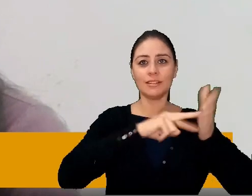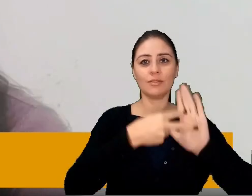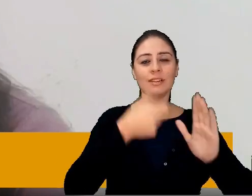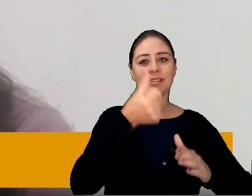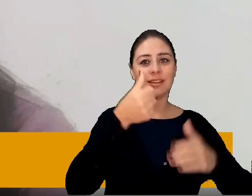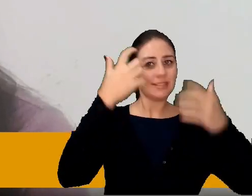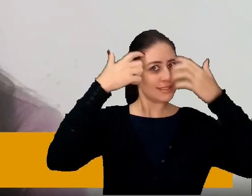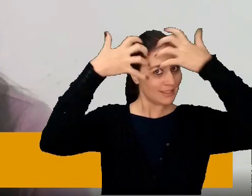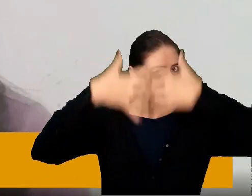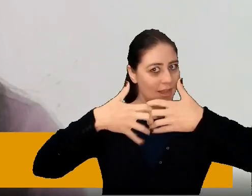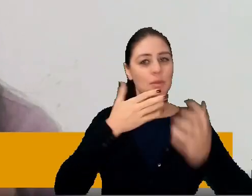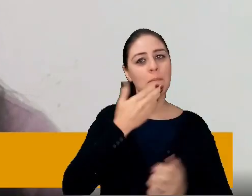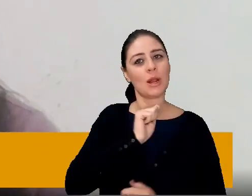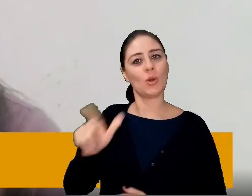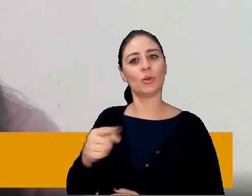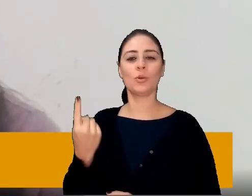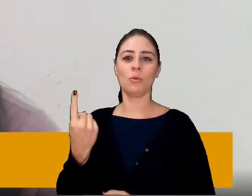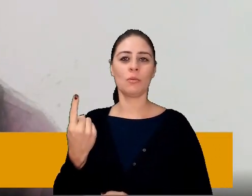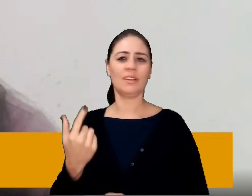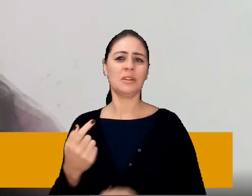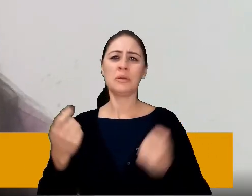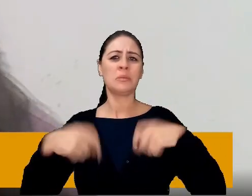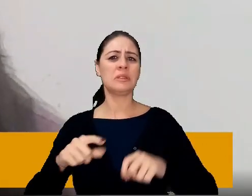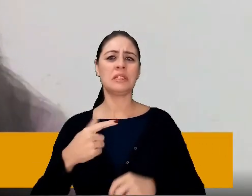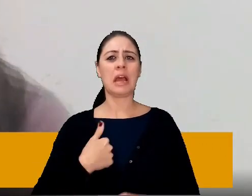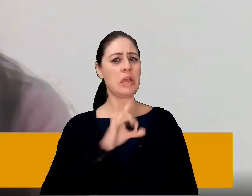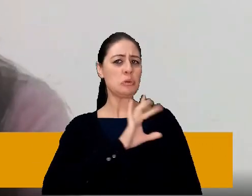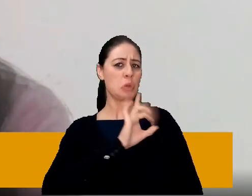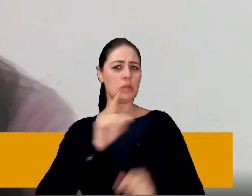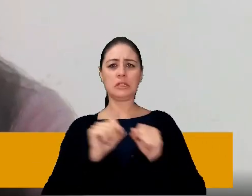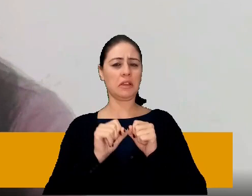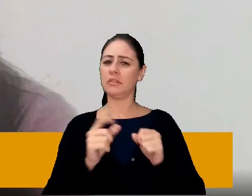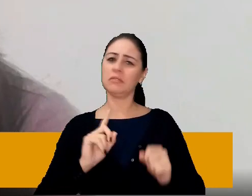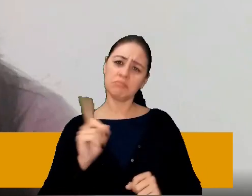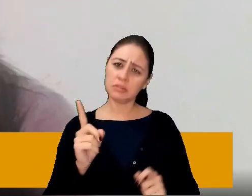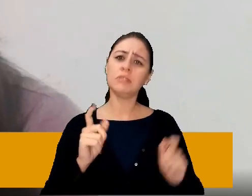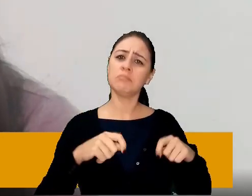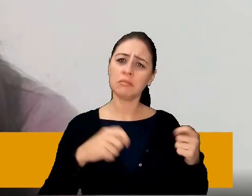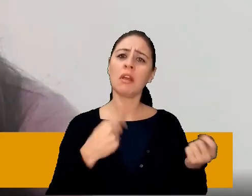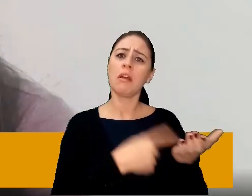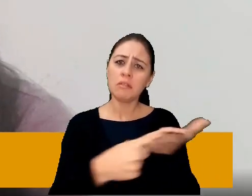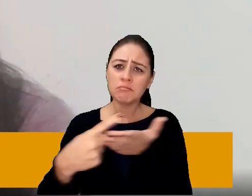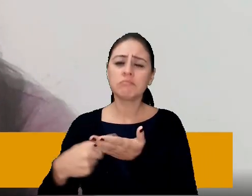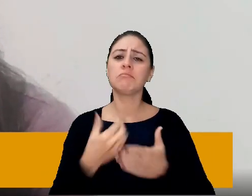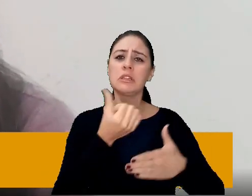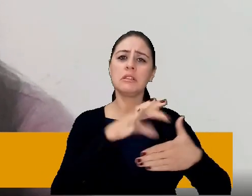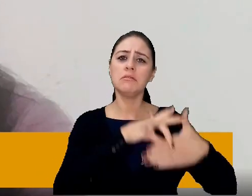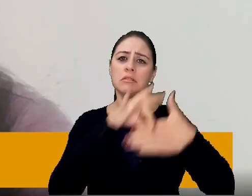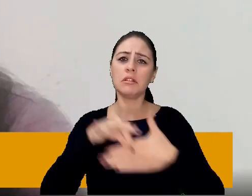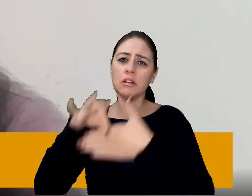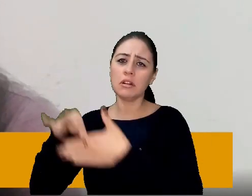E a gente não tem, assim, eu fazer uma coisa sozinha ou o outro fazer uma coisa sozinha. Então, tem que ser de comum acordo ali, essas